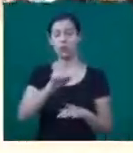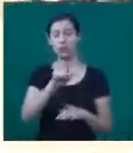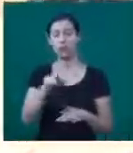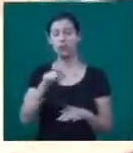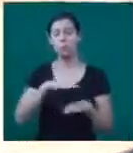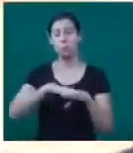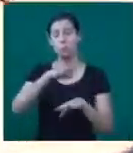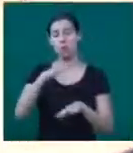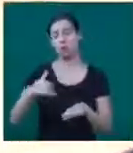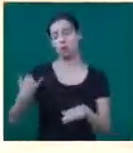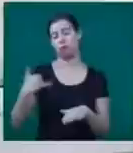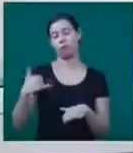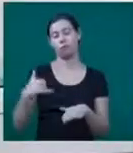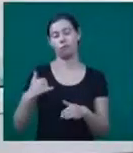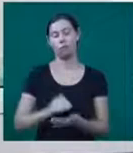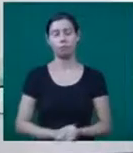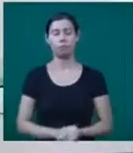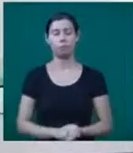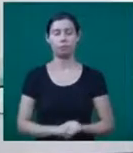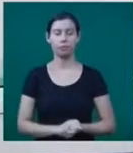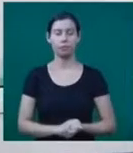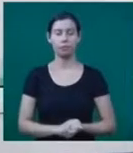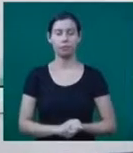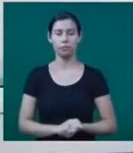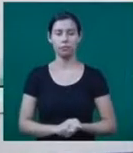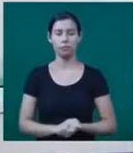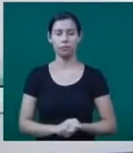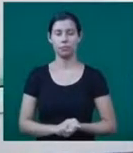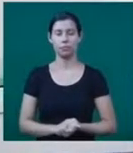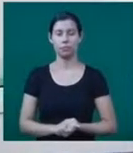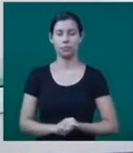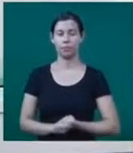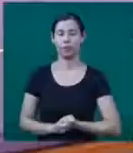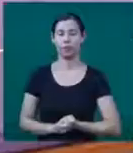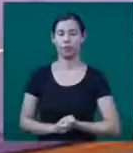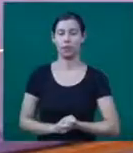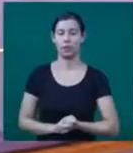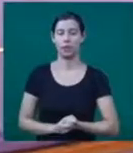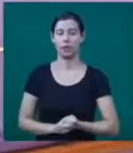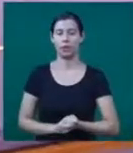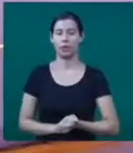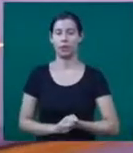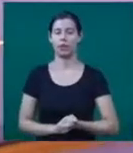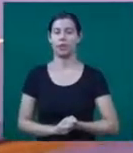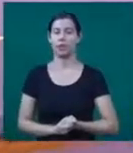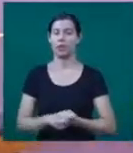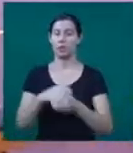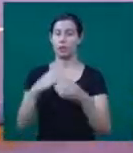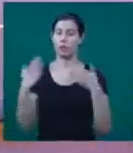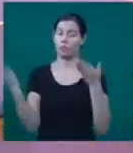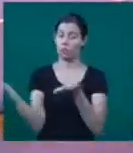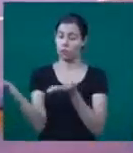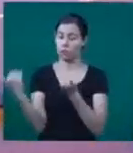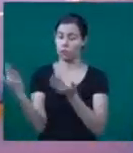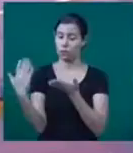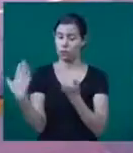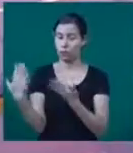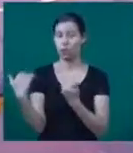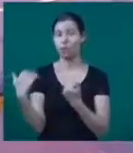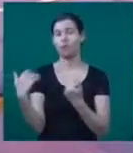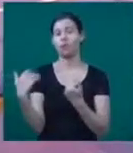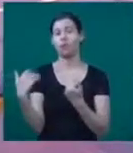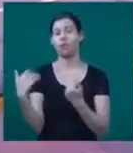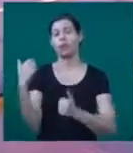uso prolongado do celular. Atletas mirins participam nesse fim de semana da competição de inverno de ginástica artística.